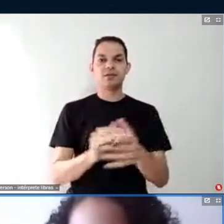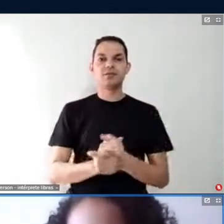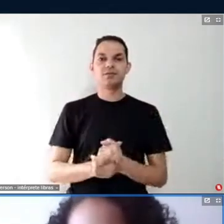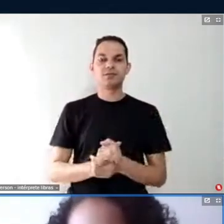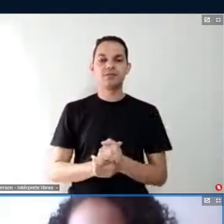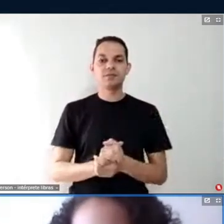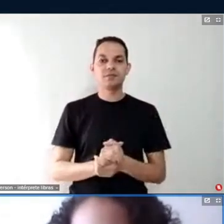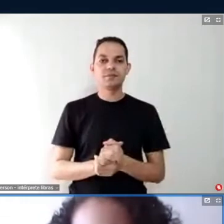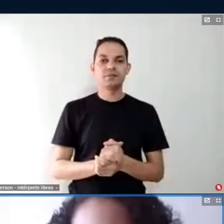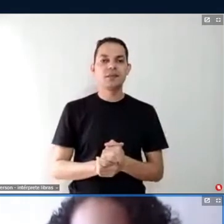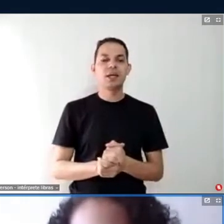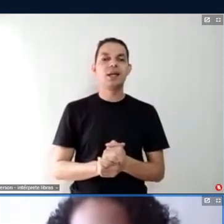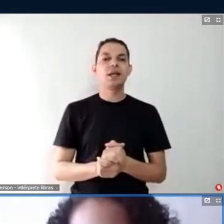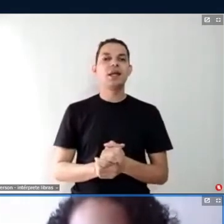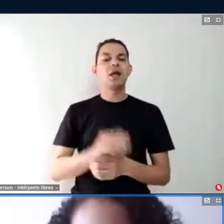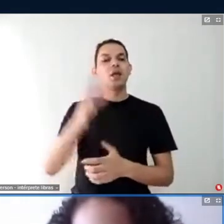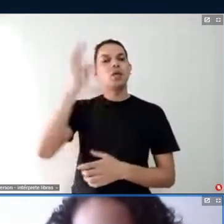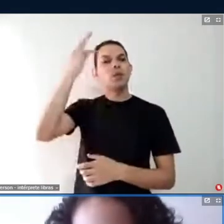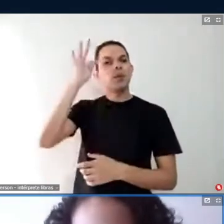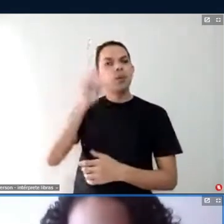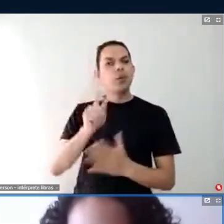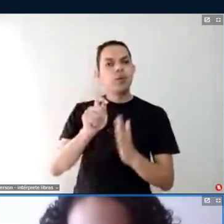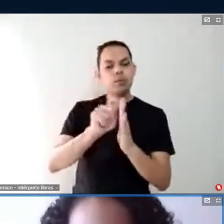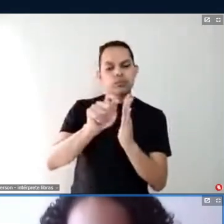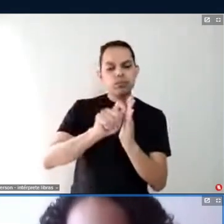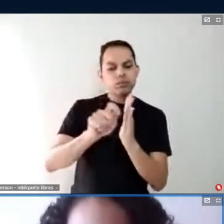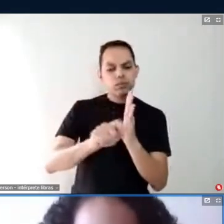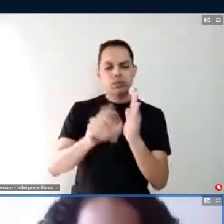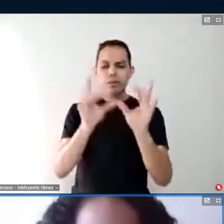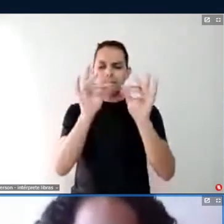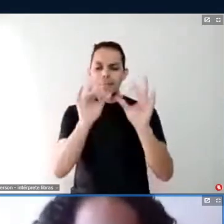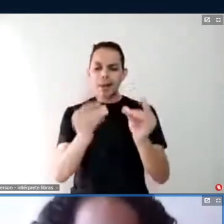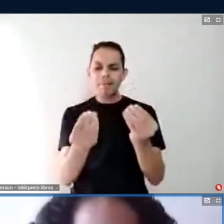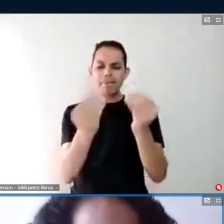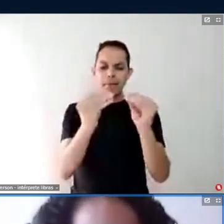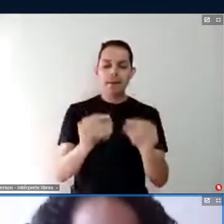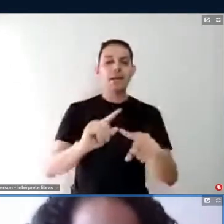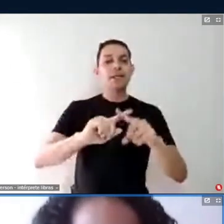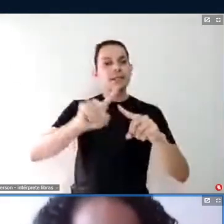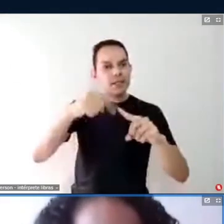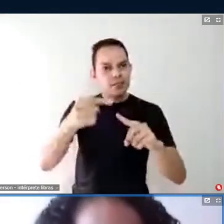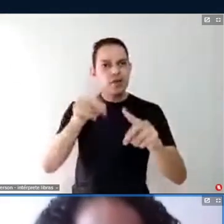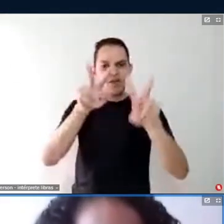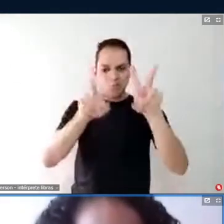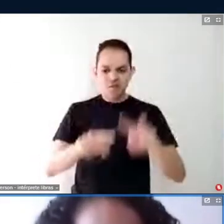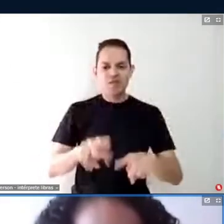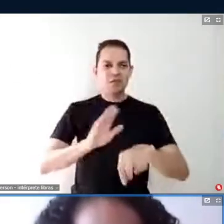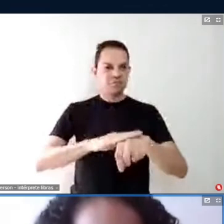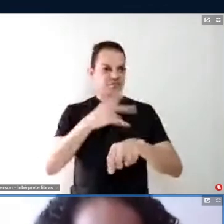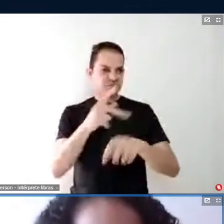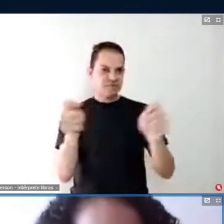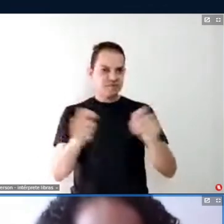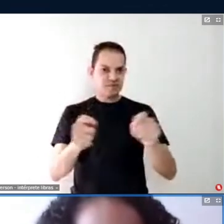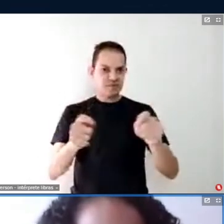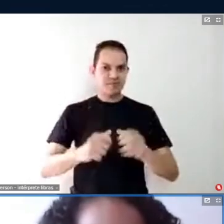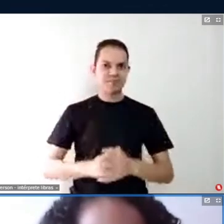coisas eu fui fazendo marcações que depois a gente, você pode visualizar no final do texto,